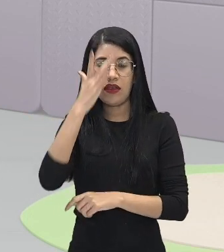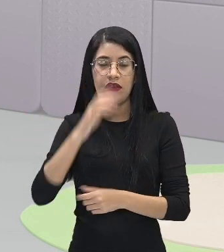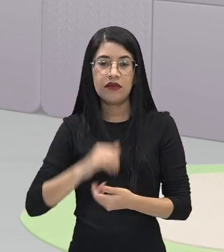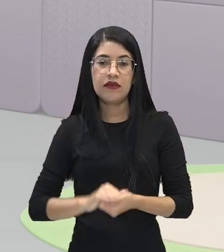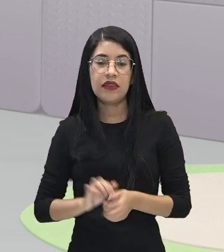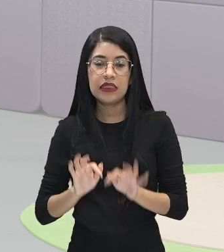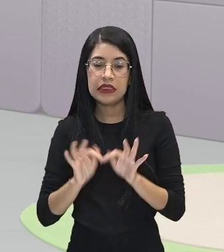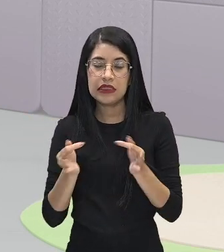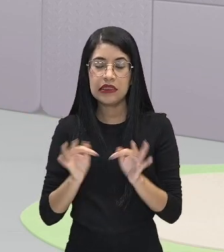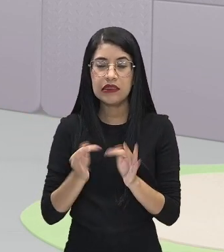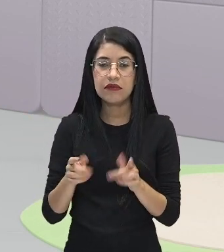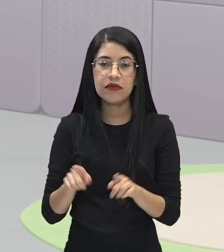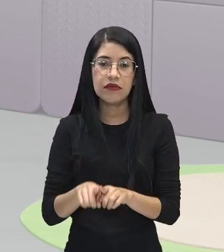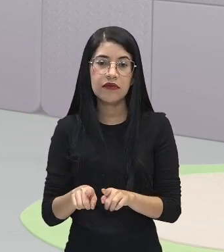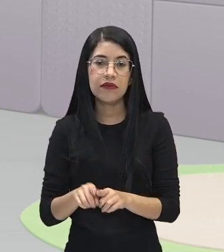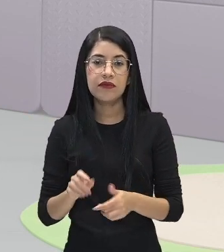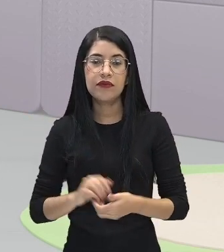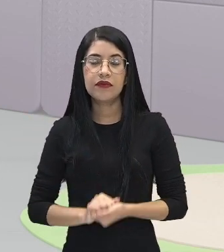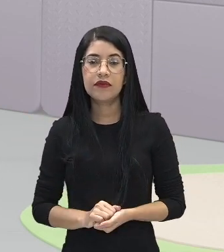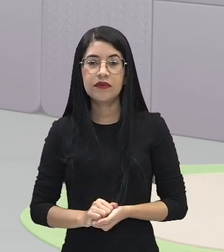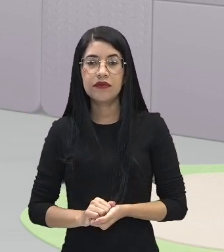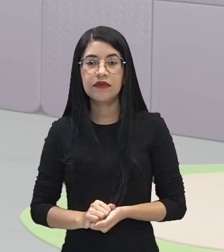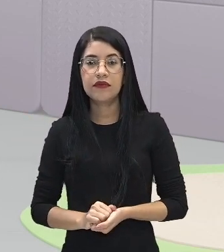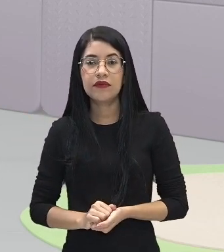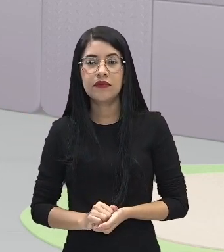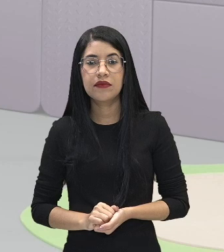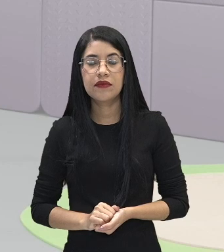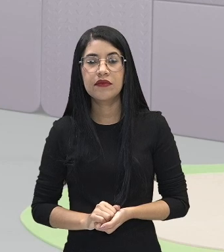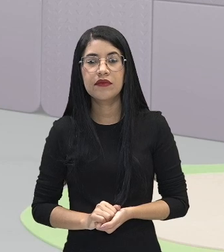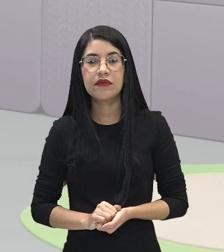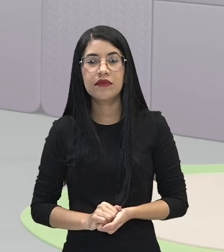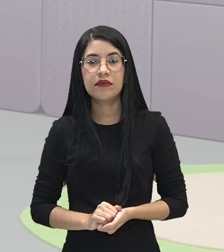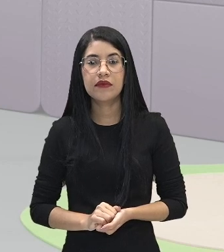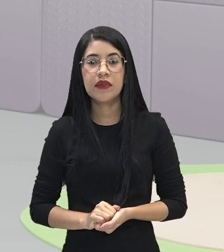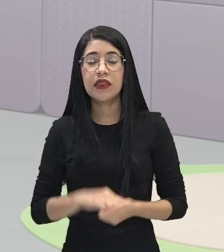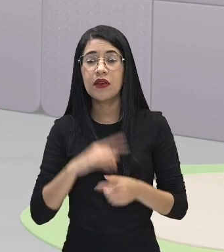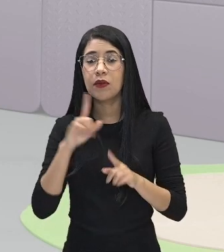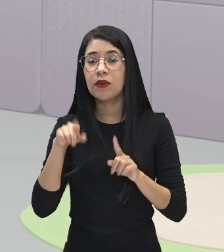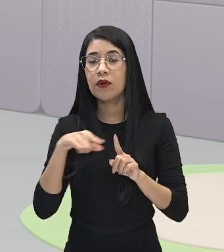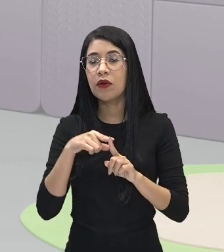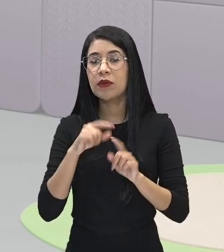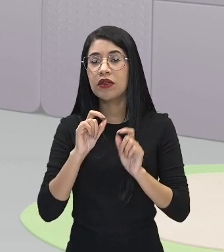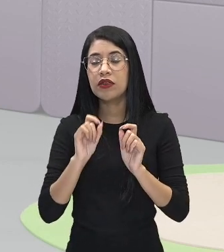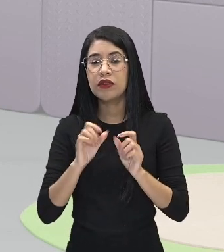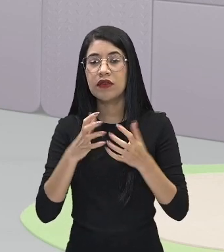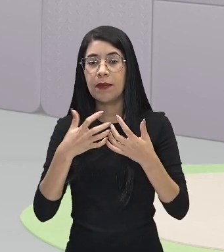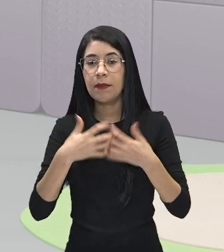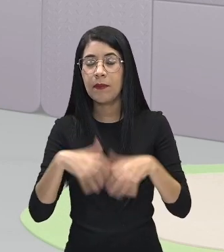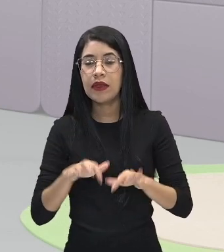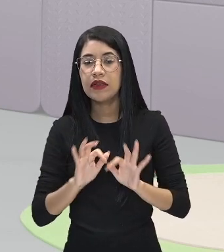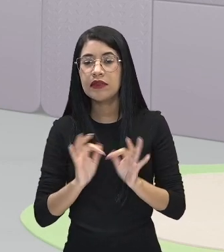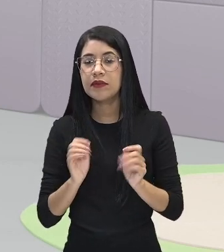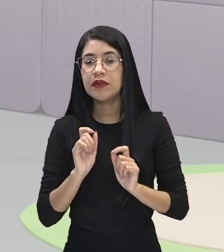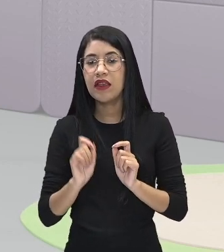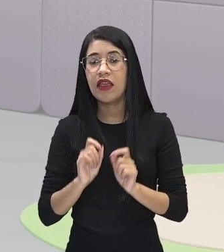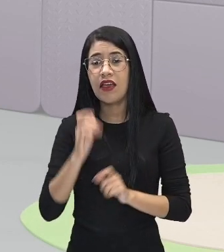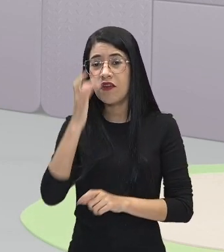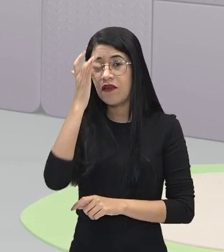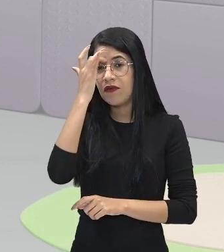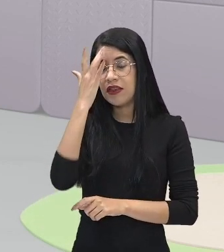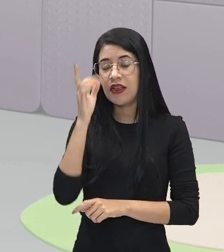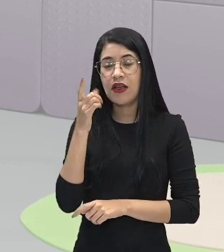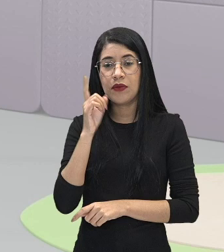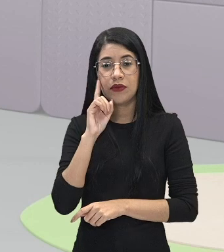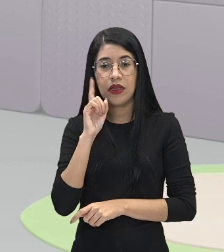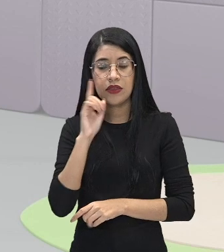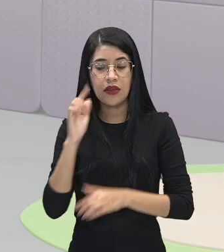mais simples, mais fácil, né? Então, como a gente vê, o objetivo dessas máquinas simples é justamente facilitar o dia a